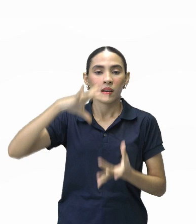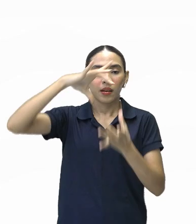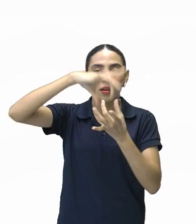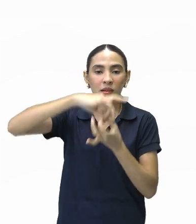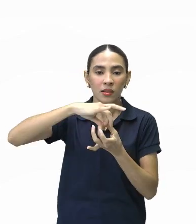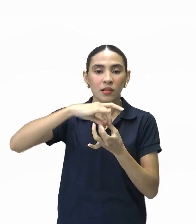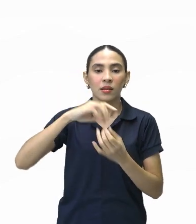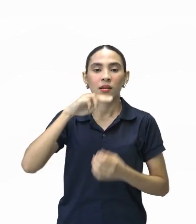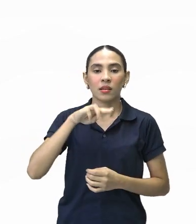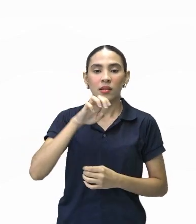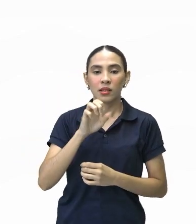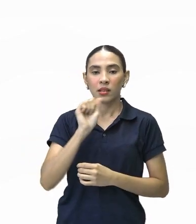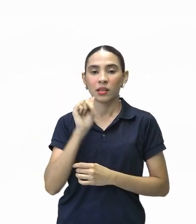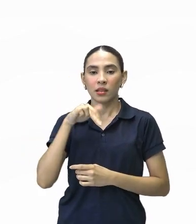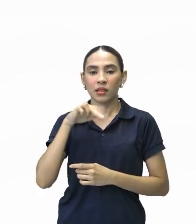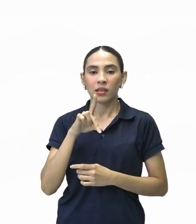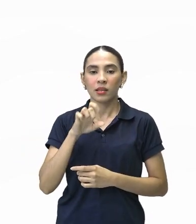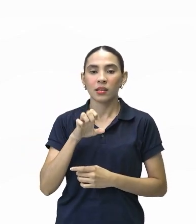entre